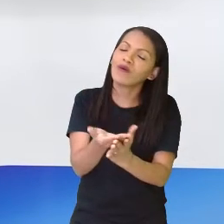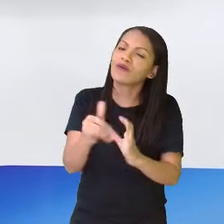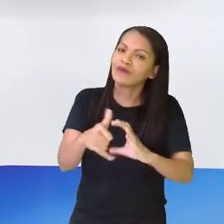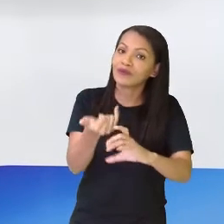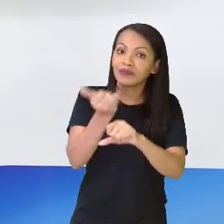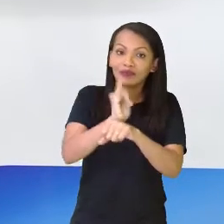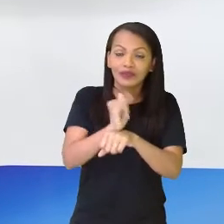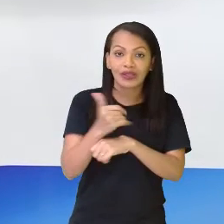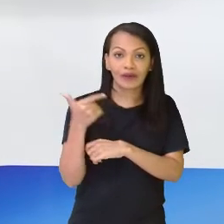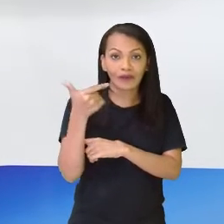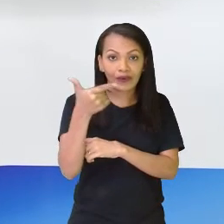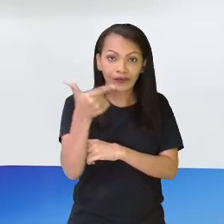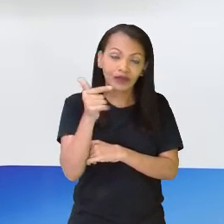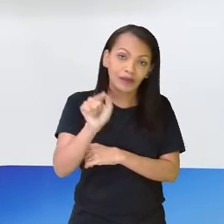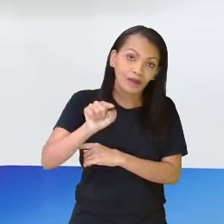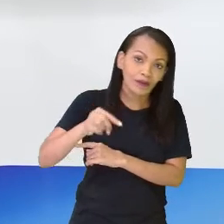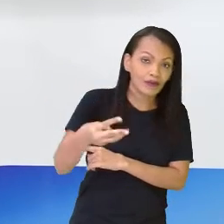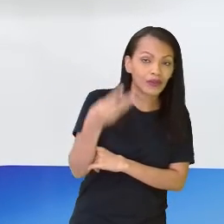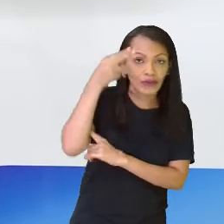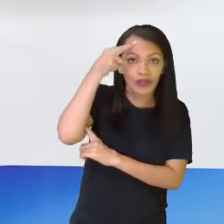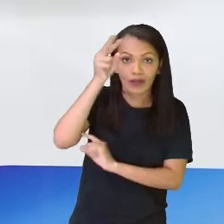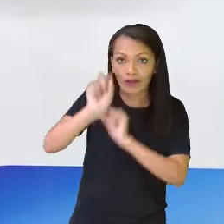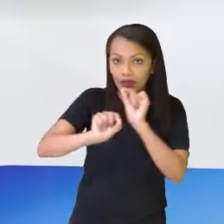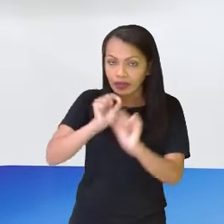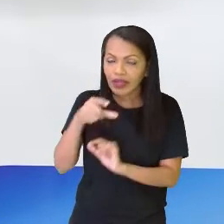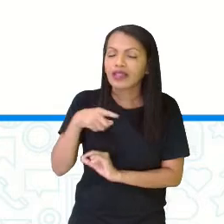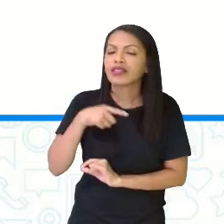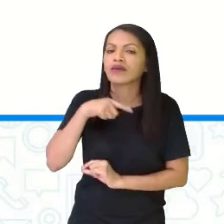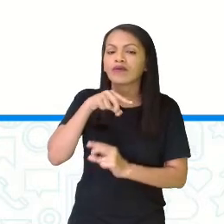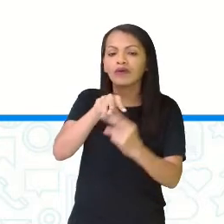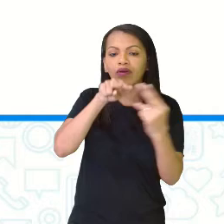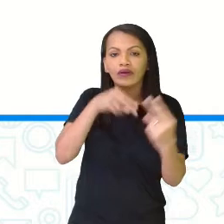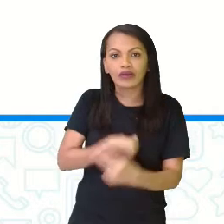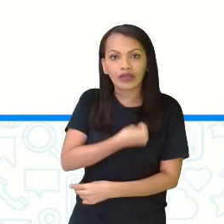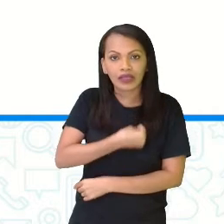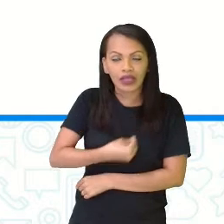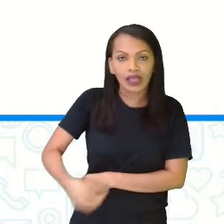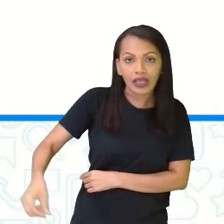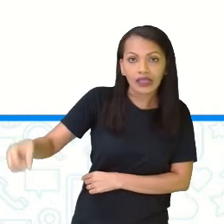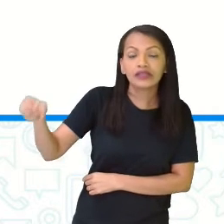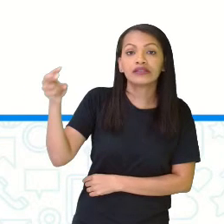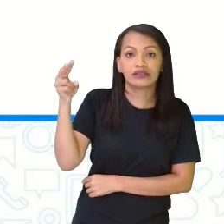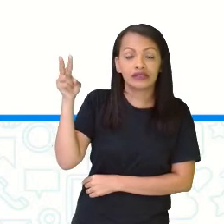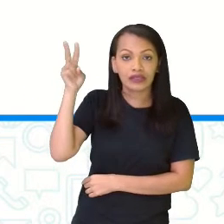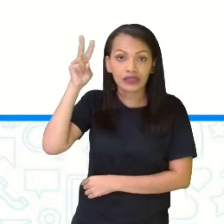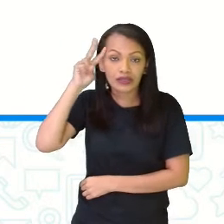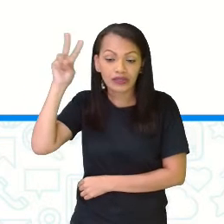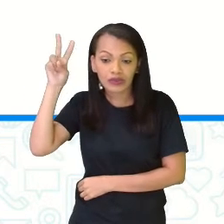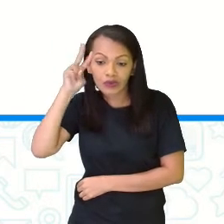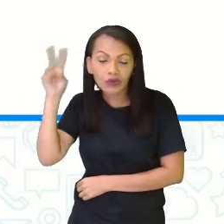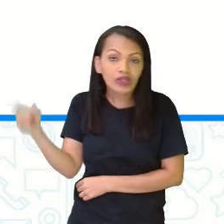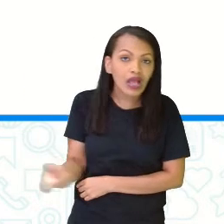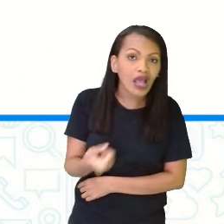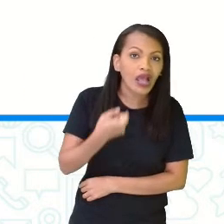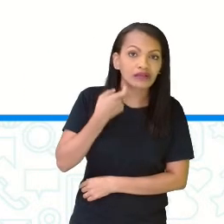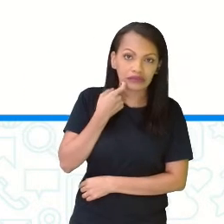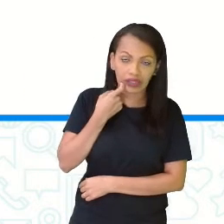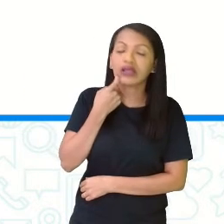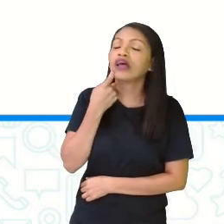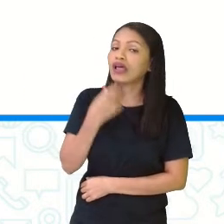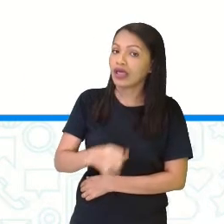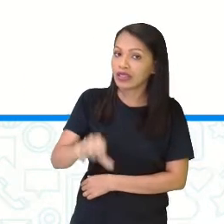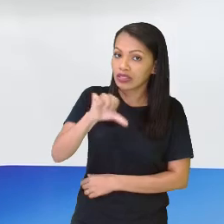canal 22.3, lembrando que temos o ao vivo de segunda a sexta, às 9 da manhã e a